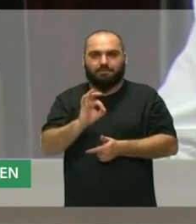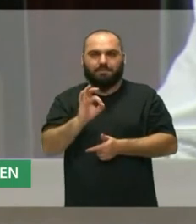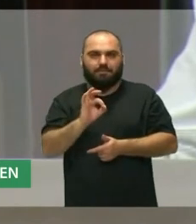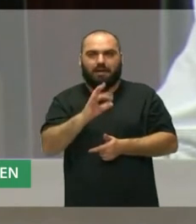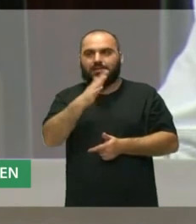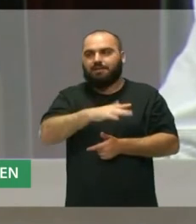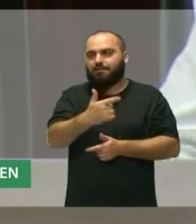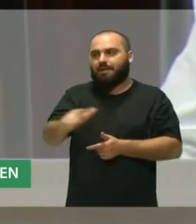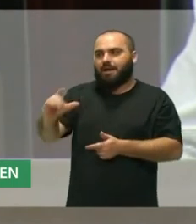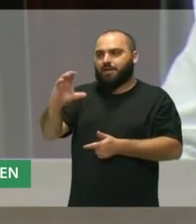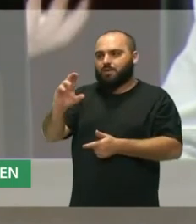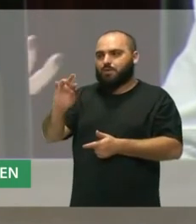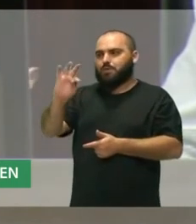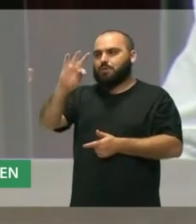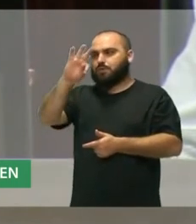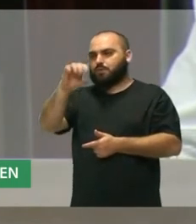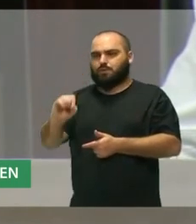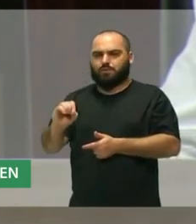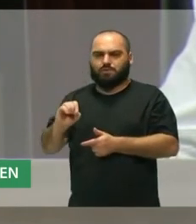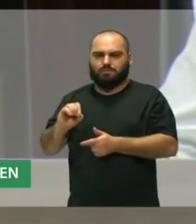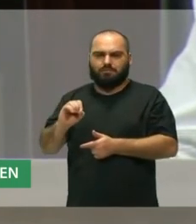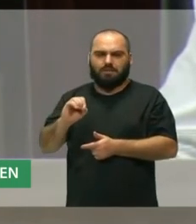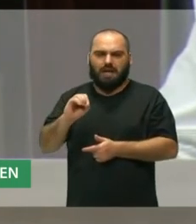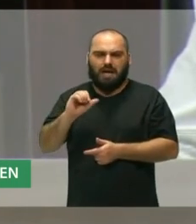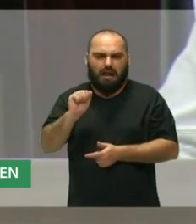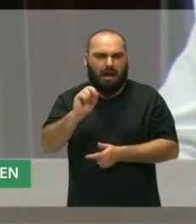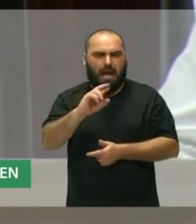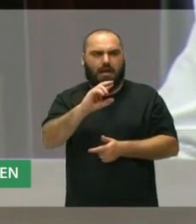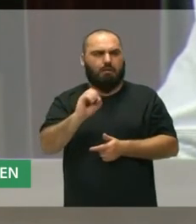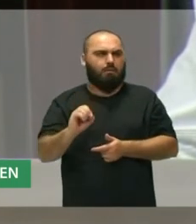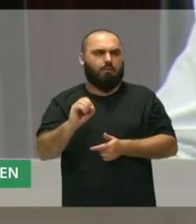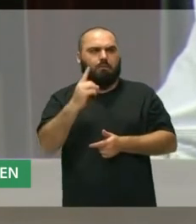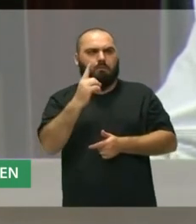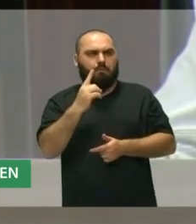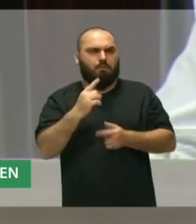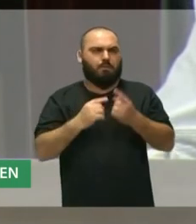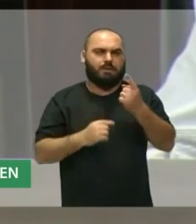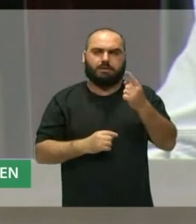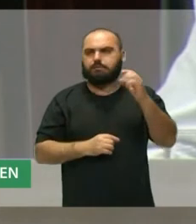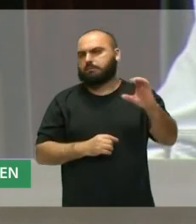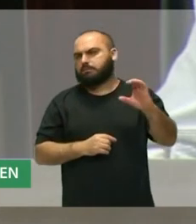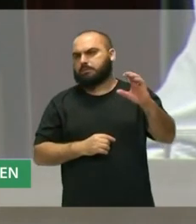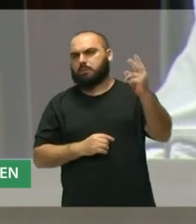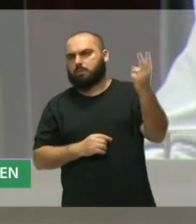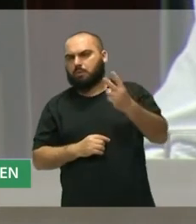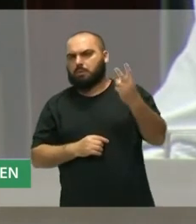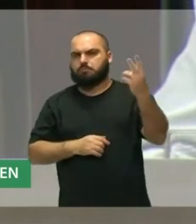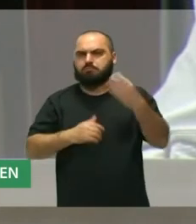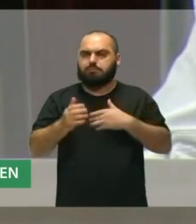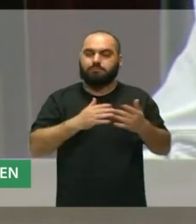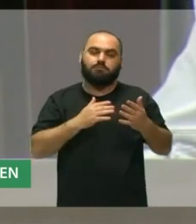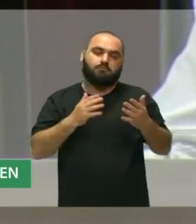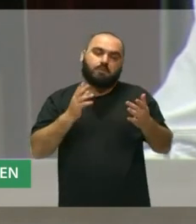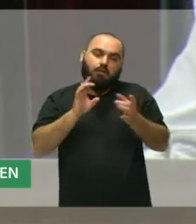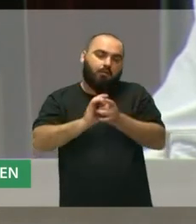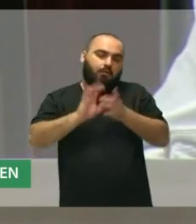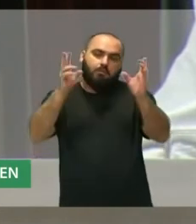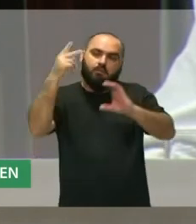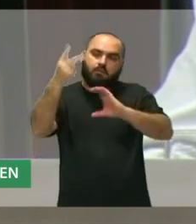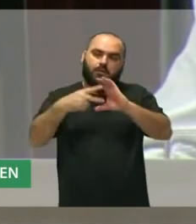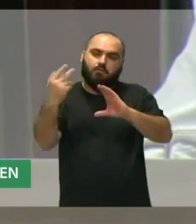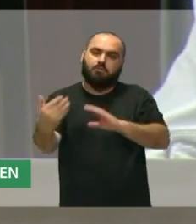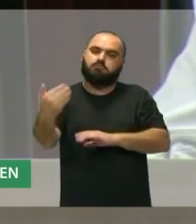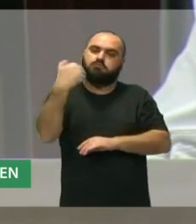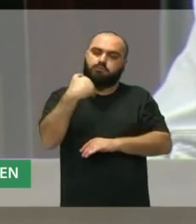Tati? Acho que foi um arco em C a última vez, dois arcos, e assim vai. Estamos à disposição da Câmara de Vereadores e da